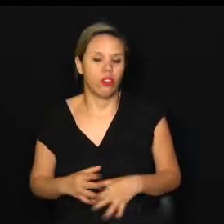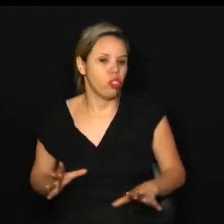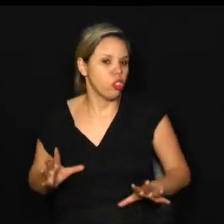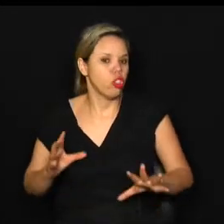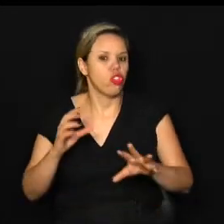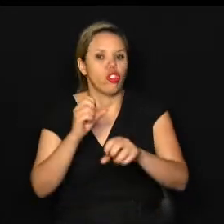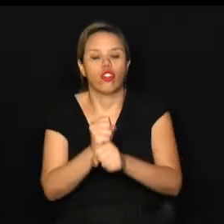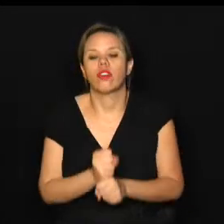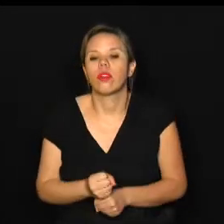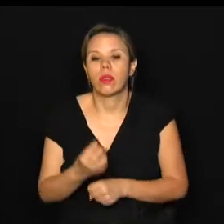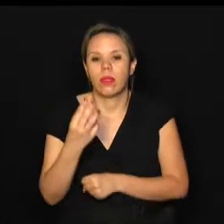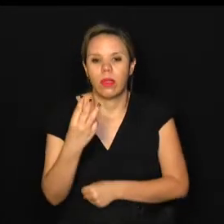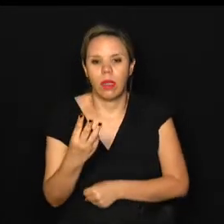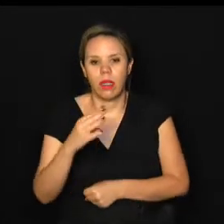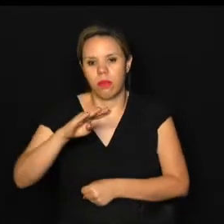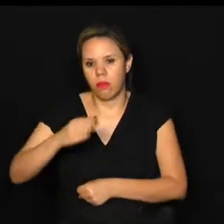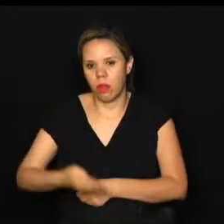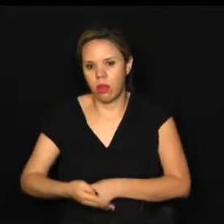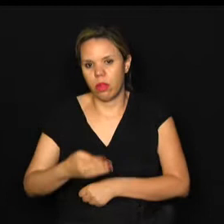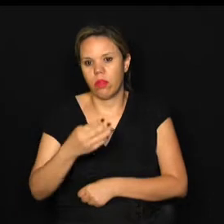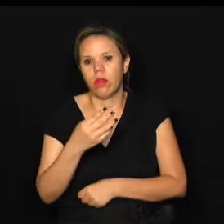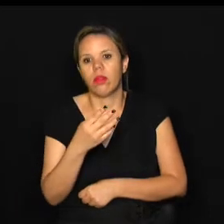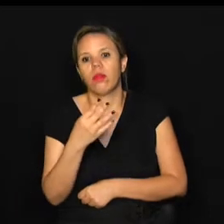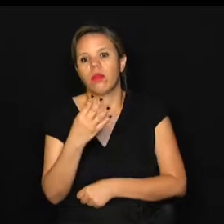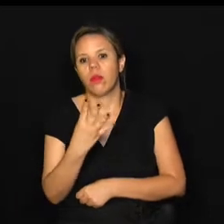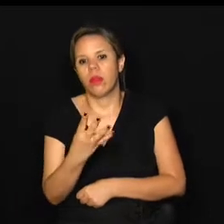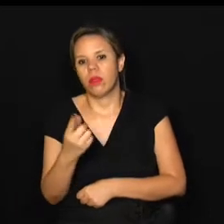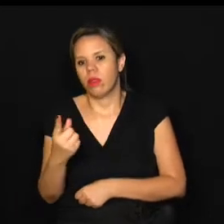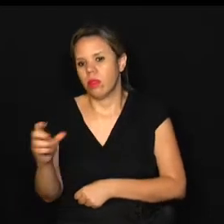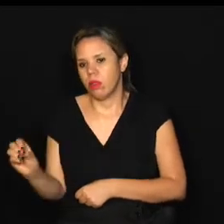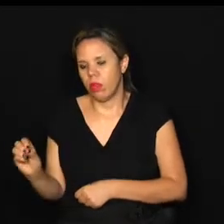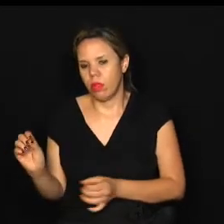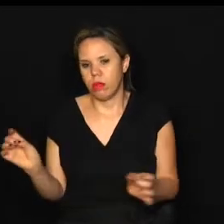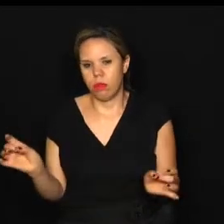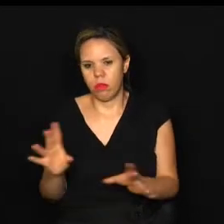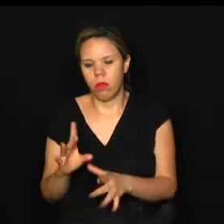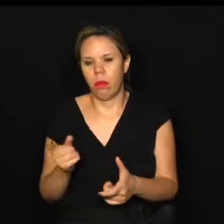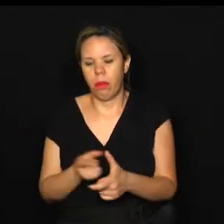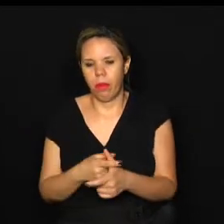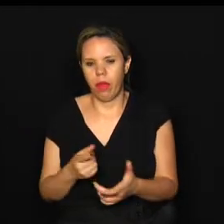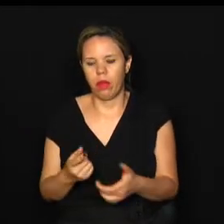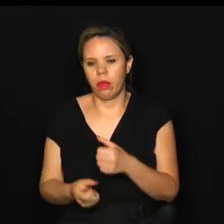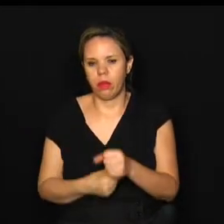totais, 3.410.000.000 foram liquidados em 2020, contra